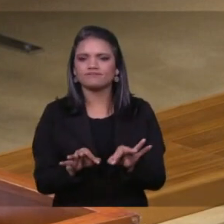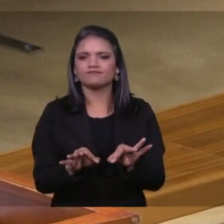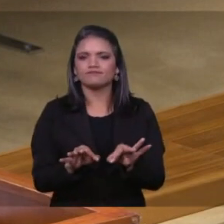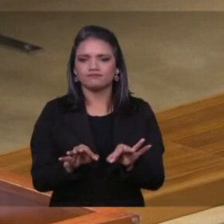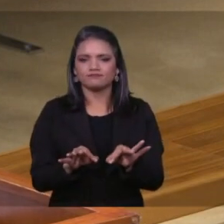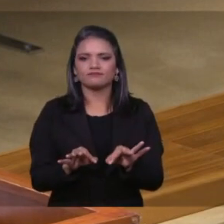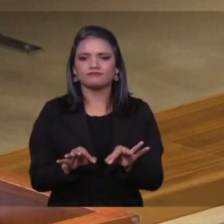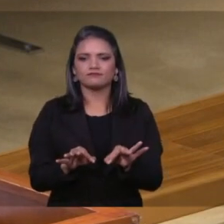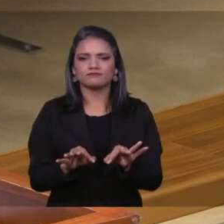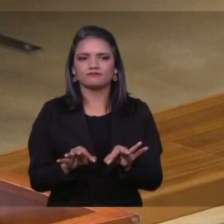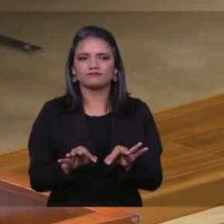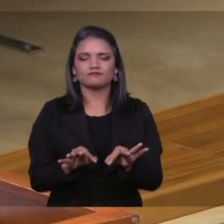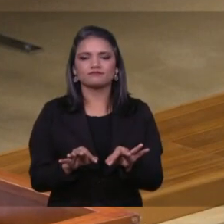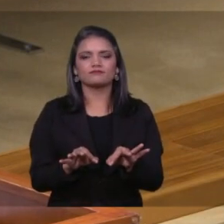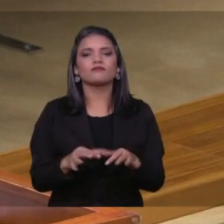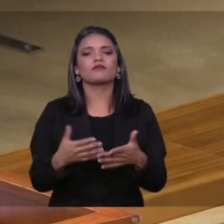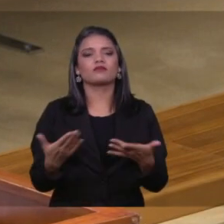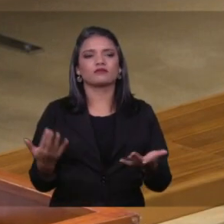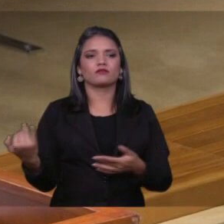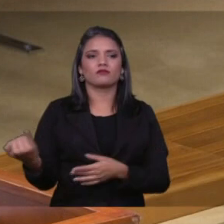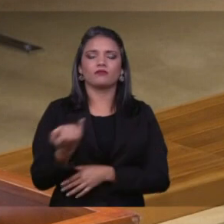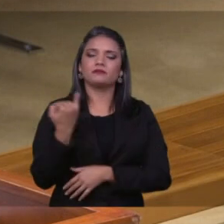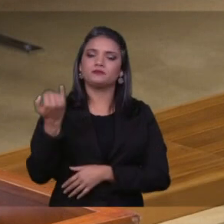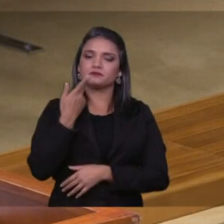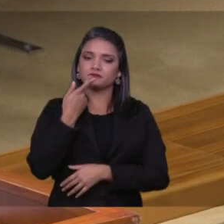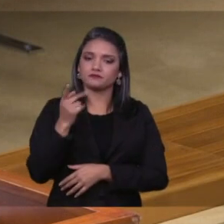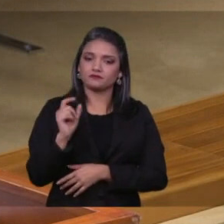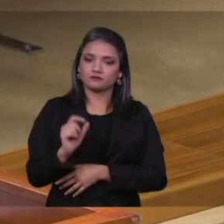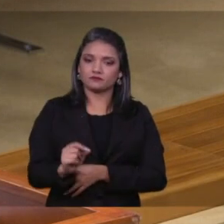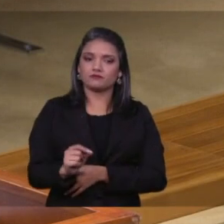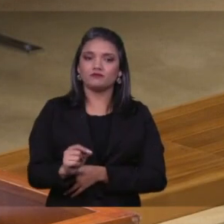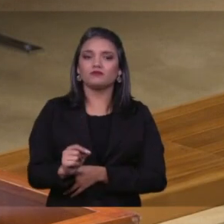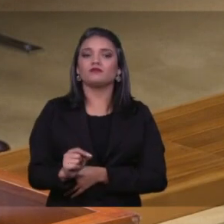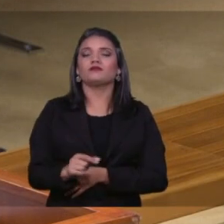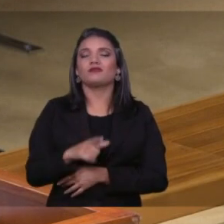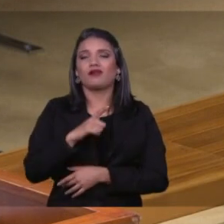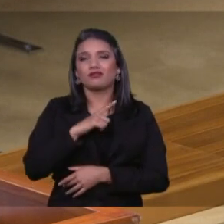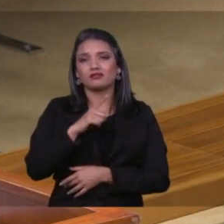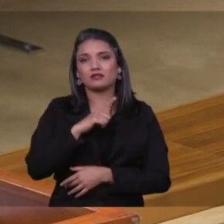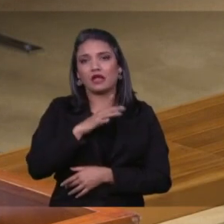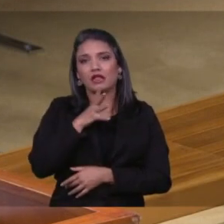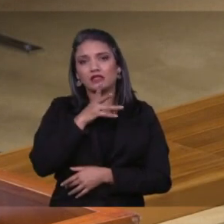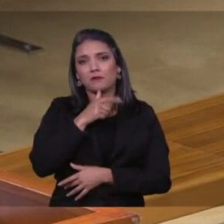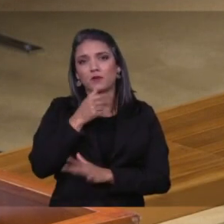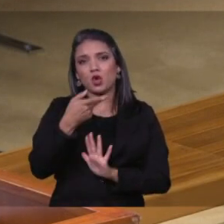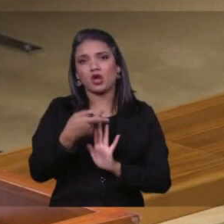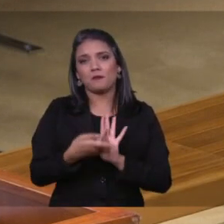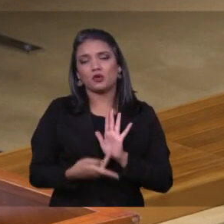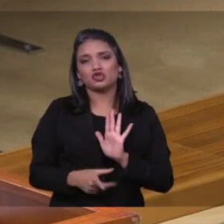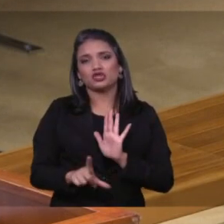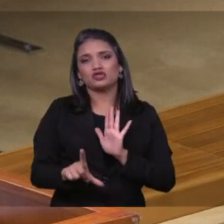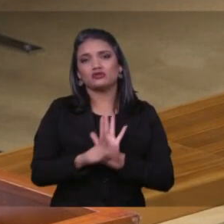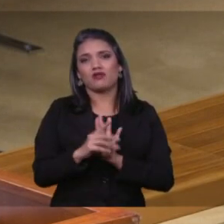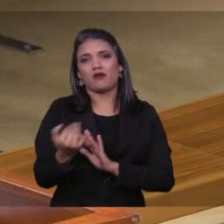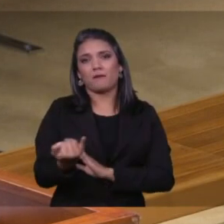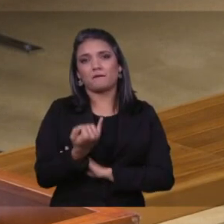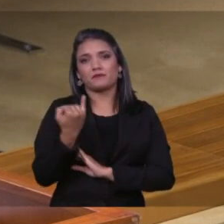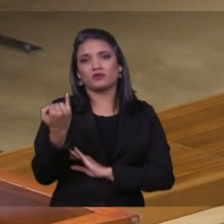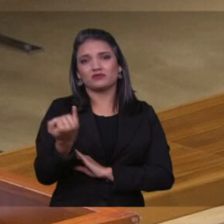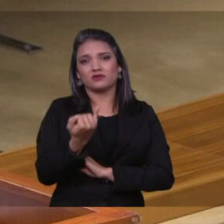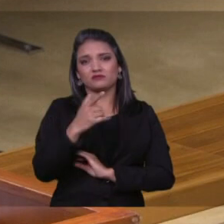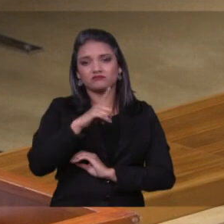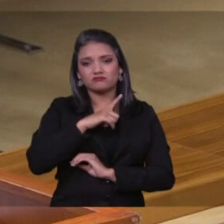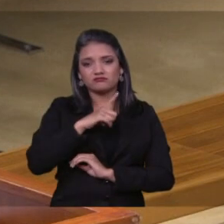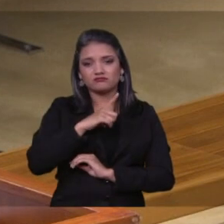federal, é importante dizer que tramitam a passos lentos projetos importantes que